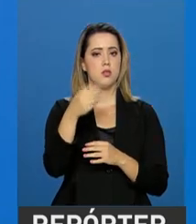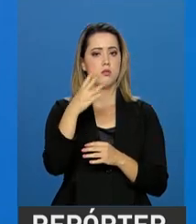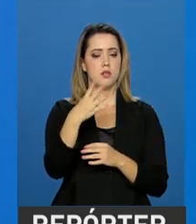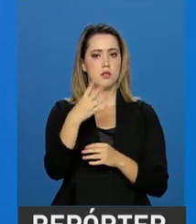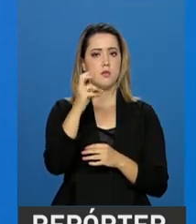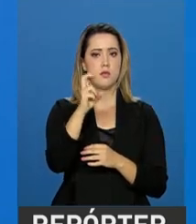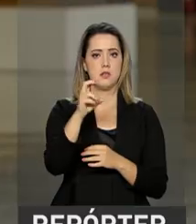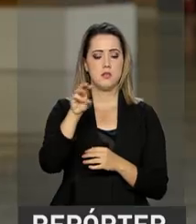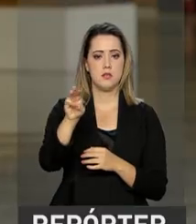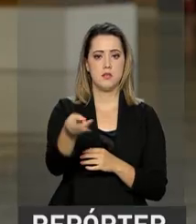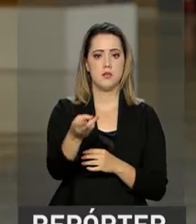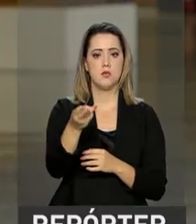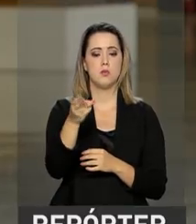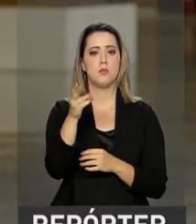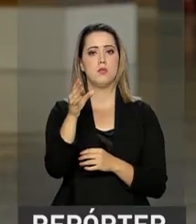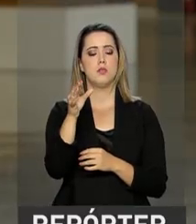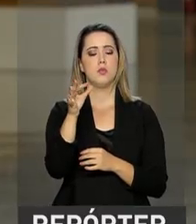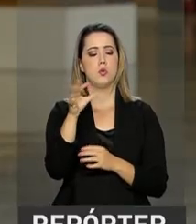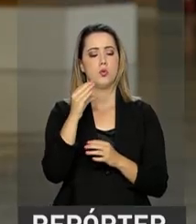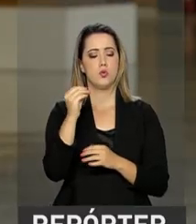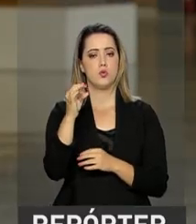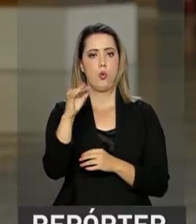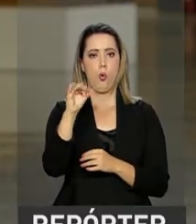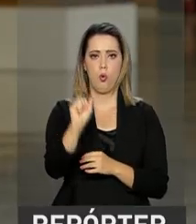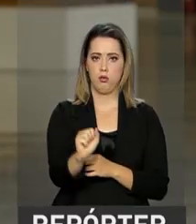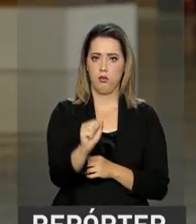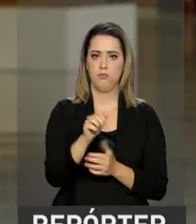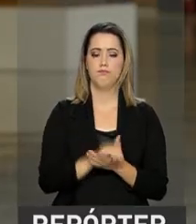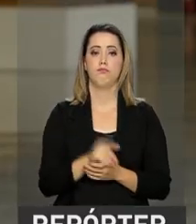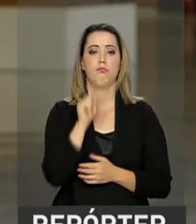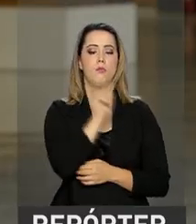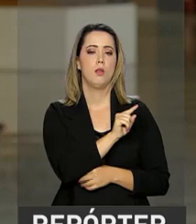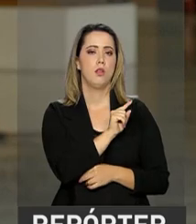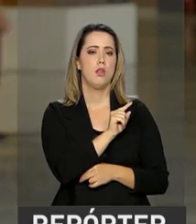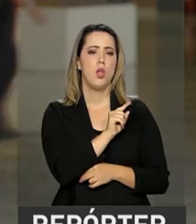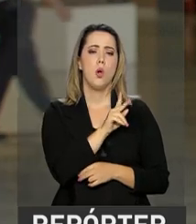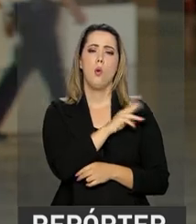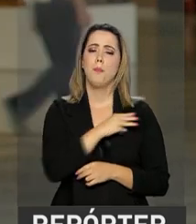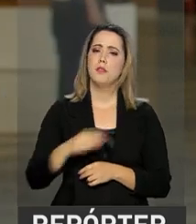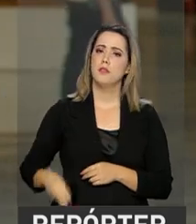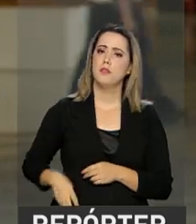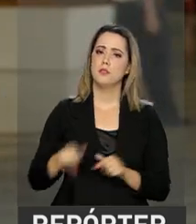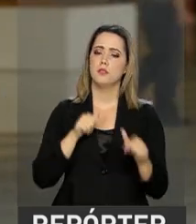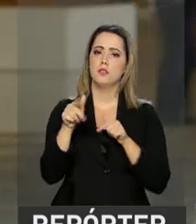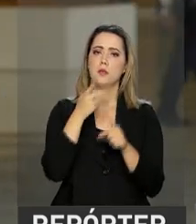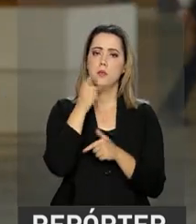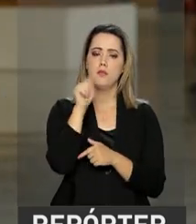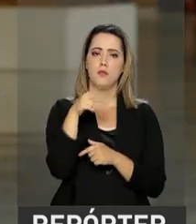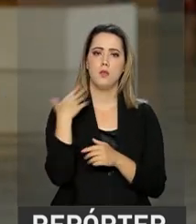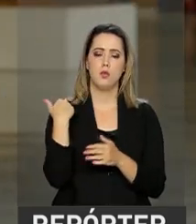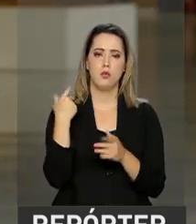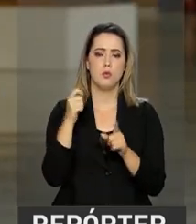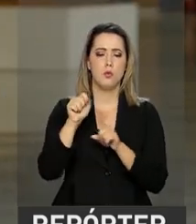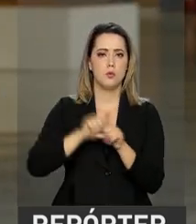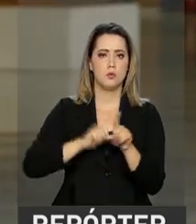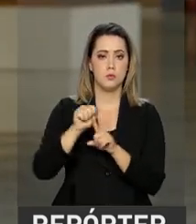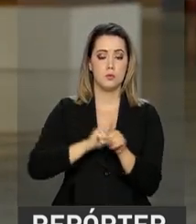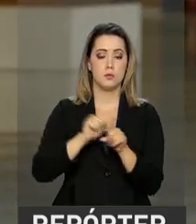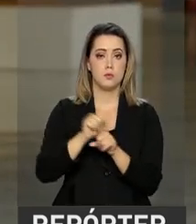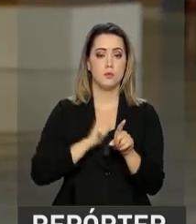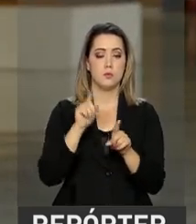FGTS o ministro do trabalho disse que nos últimos meses os trabalhadores brasileiros estão